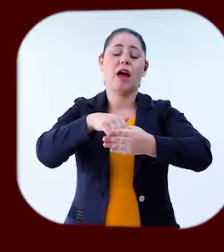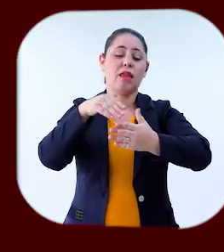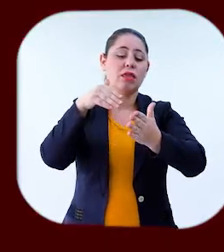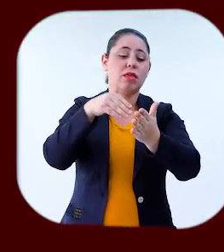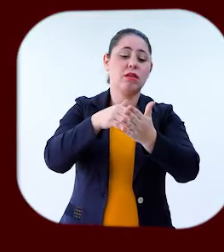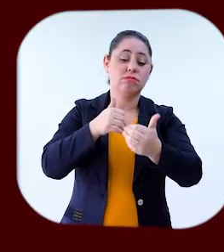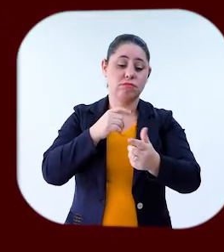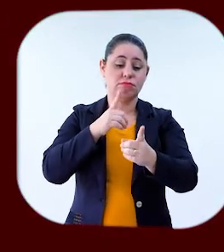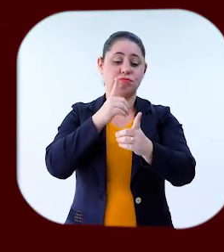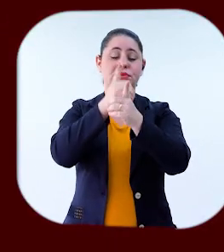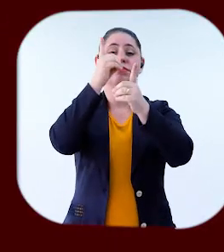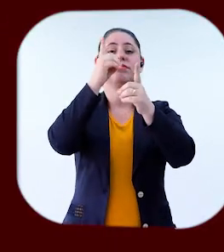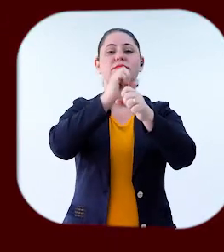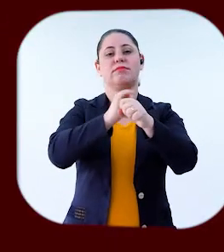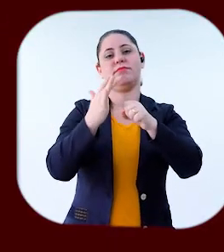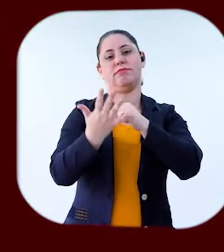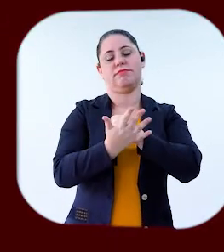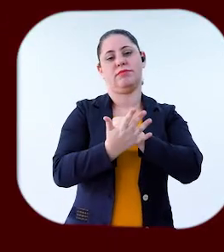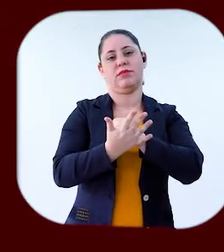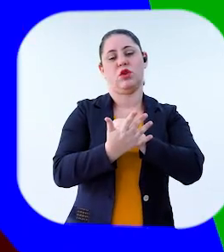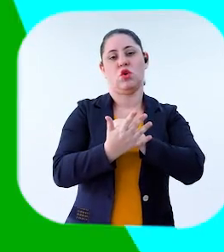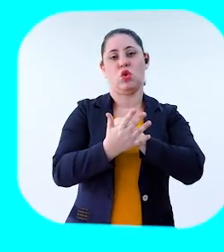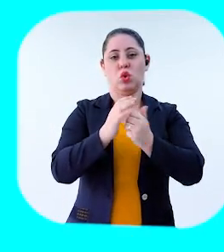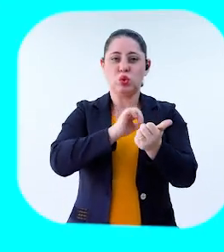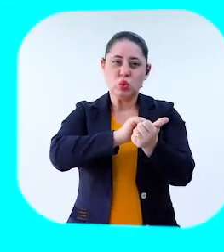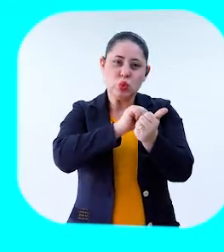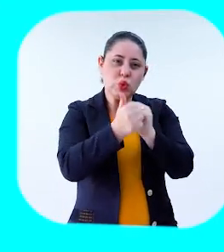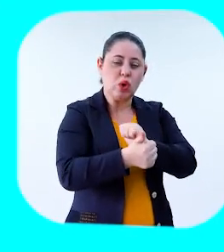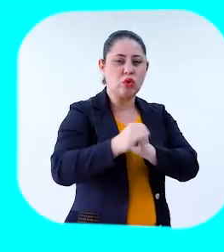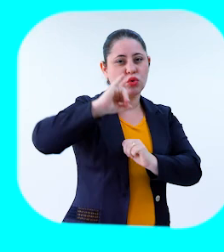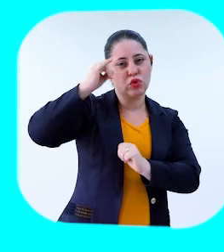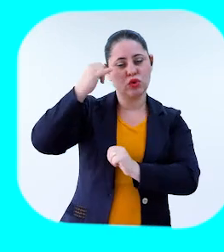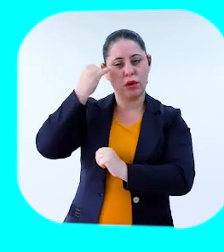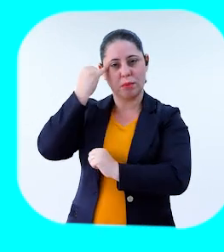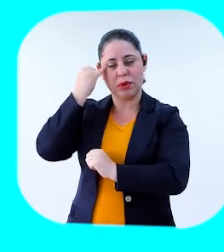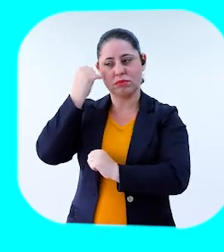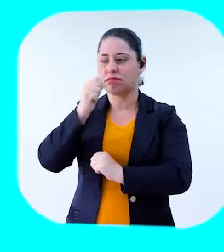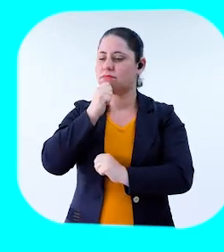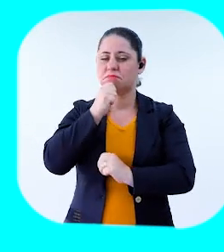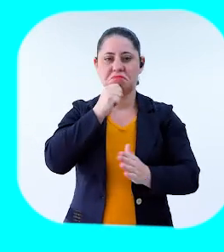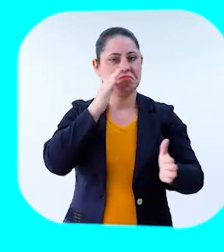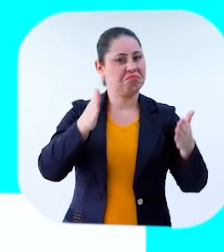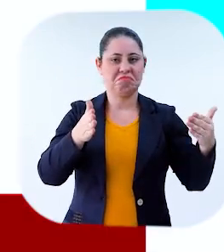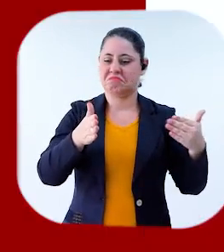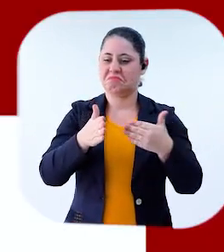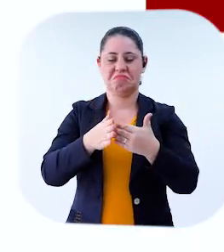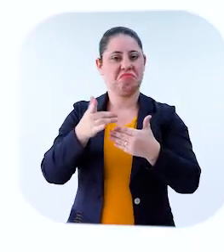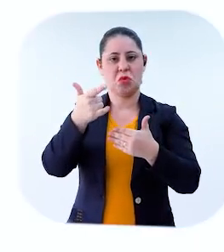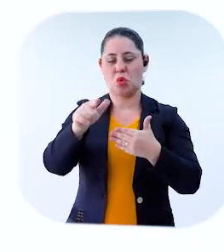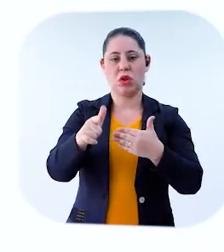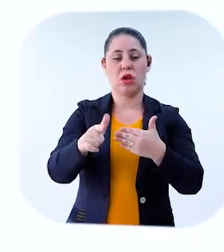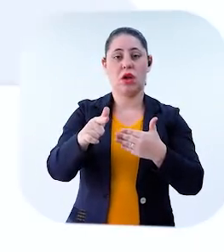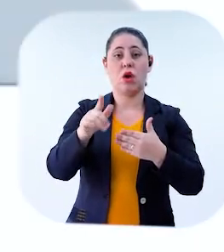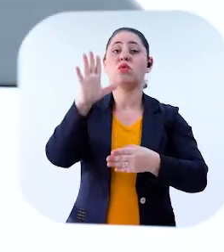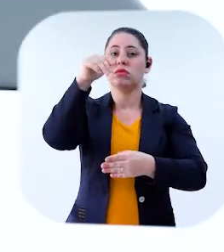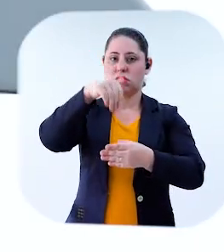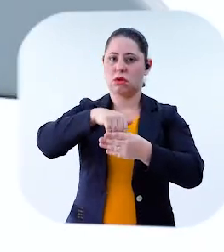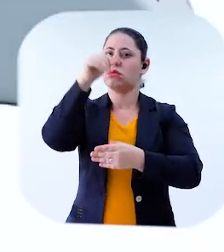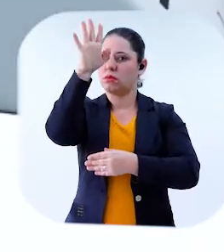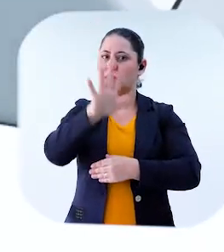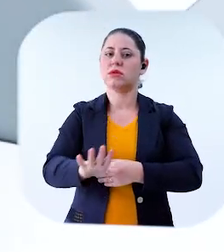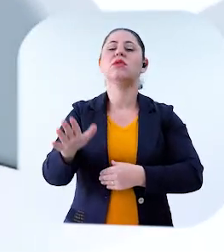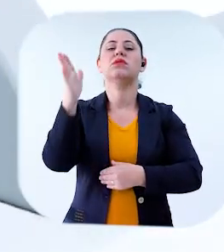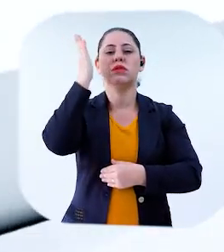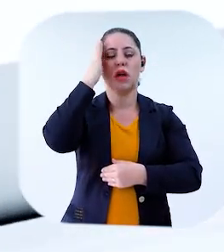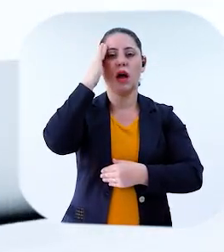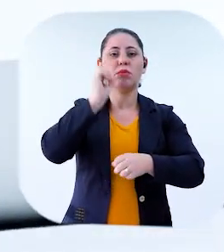até descobrirmos o Covid-19. Enquanto os jogos que seriam realizados no Japão ainda estão indefinidos, os eleitores brasileiros já